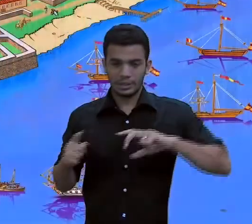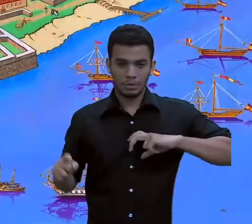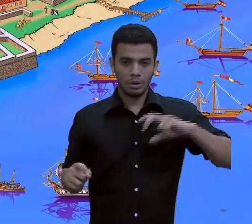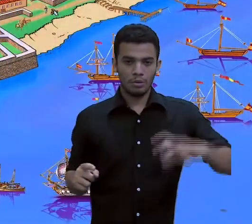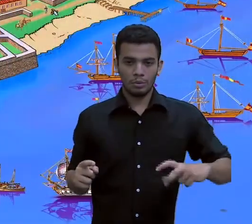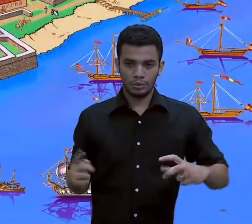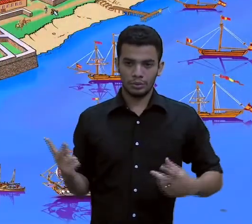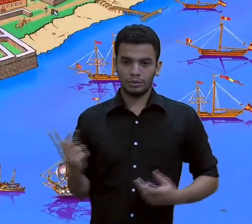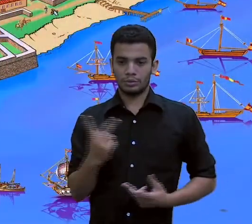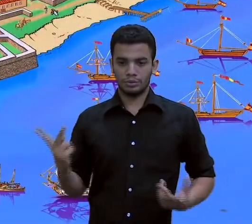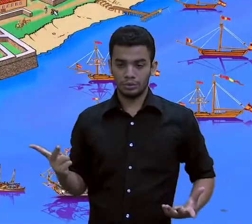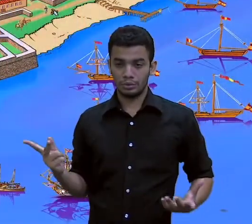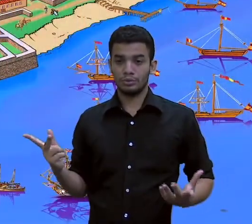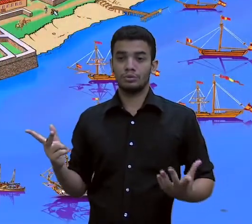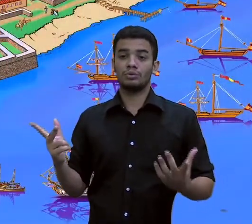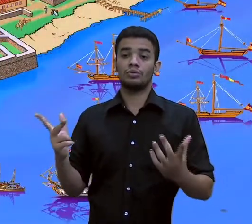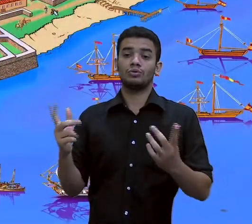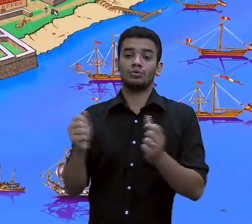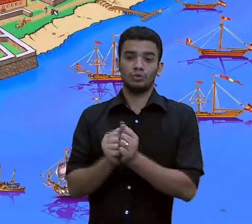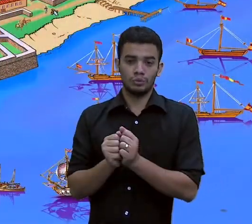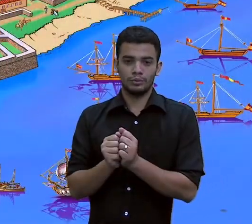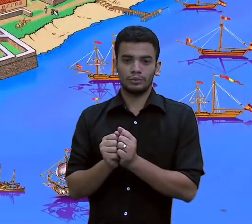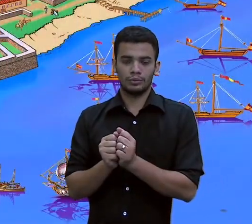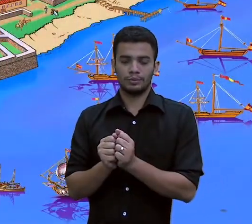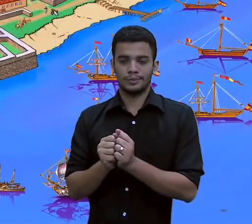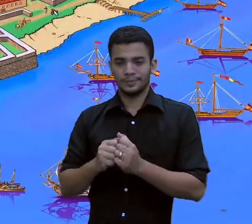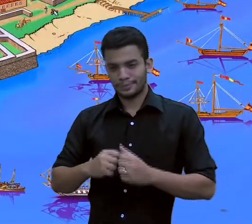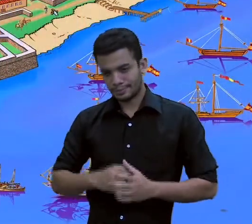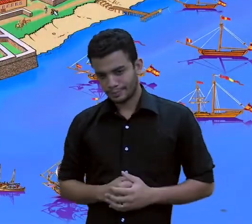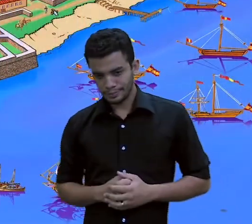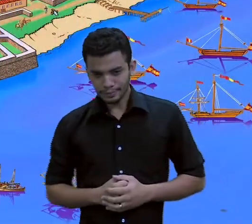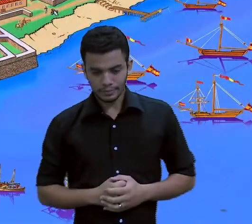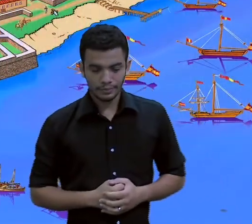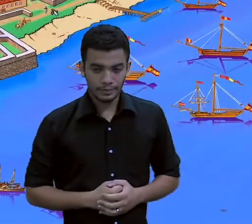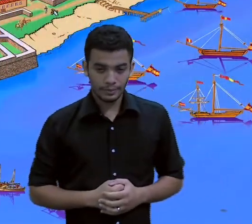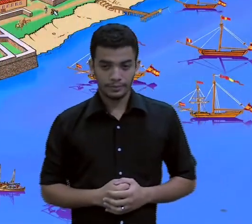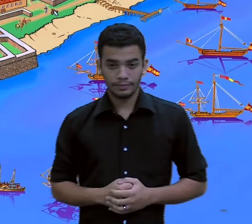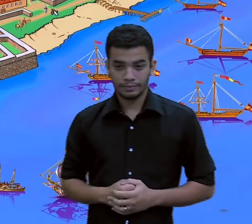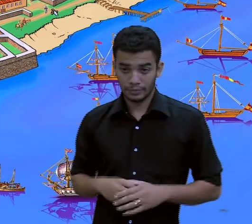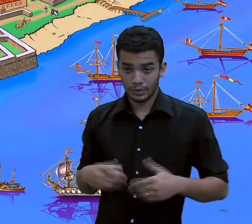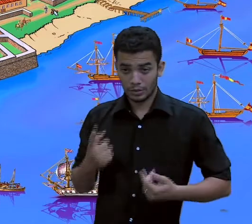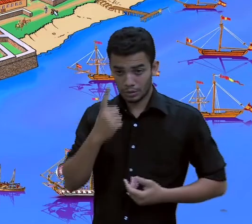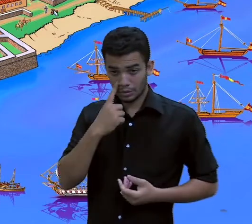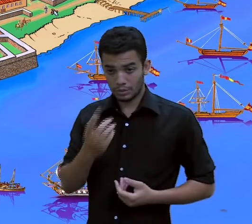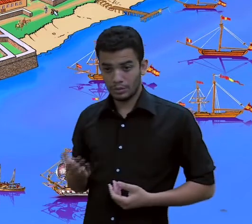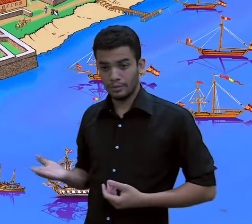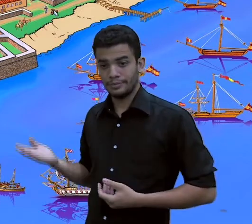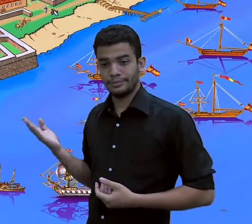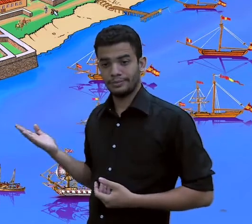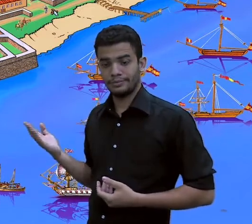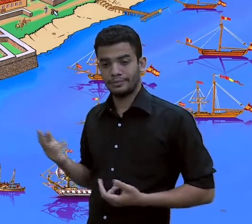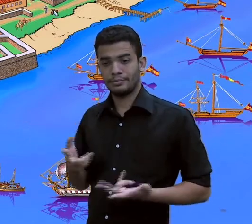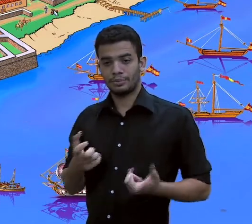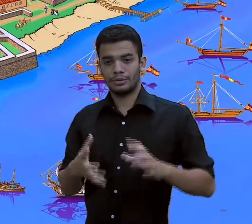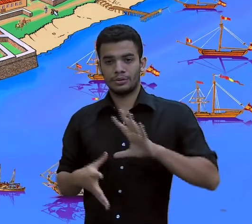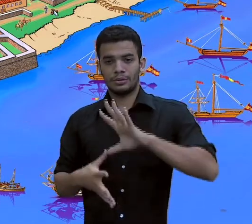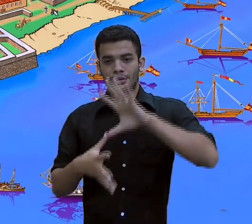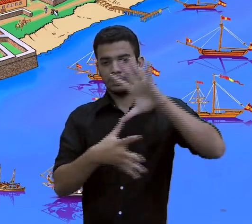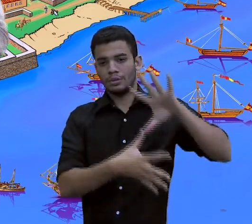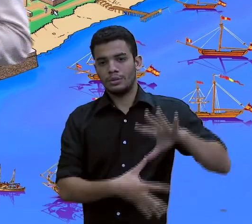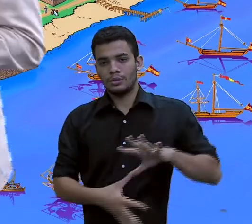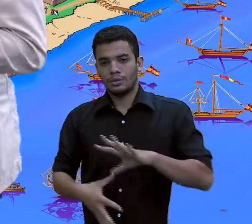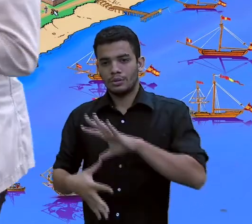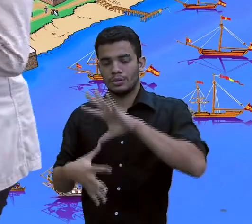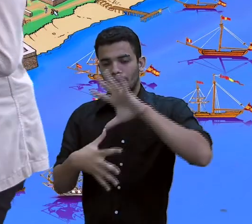um S aqui, um carioquês. História. Então, nós temos aqui neste mapa, deixa eu passar para o lado de cá